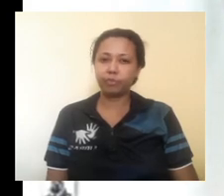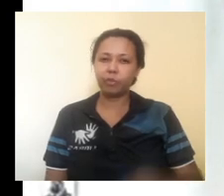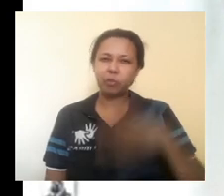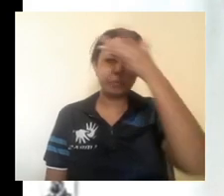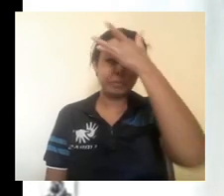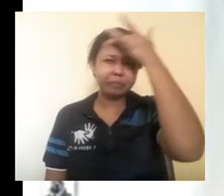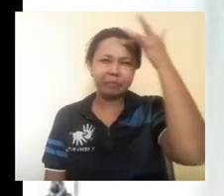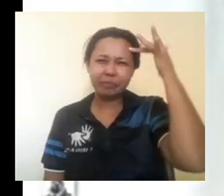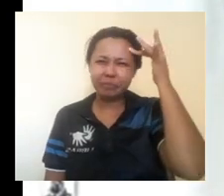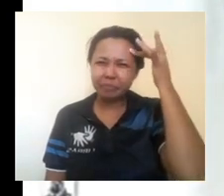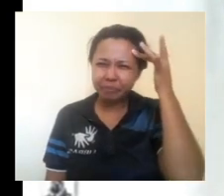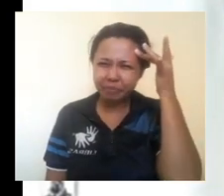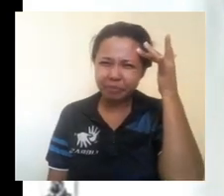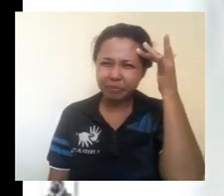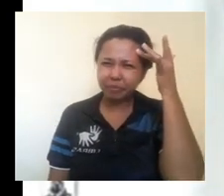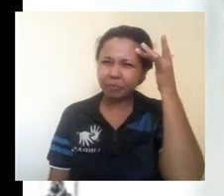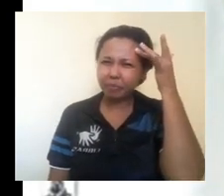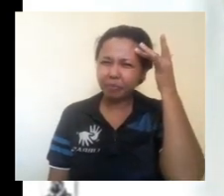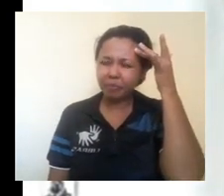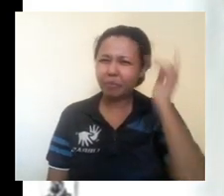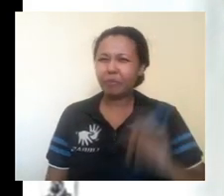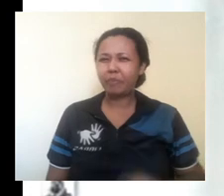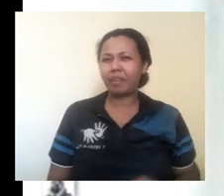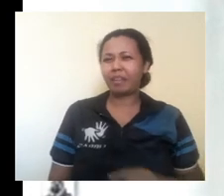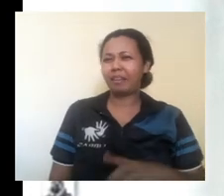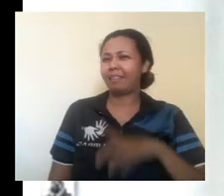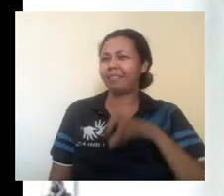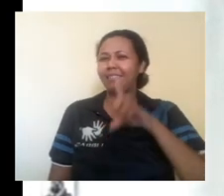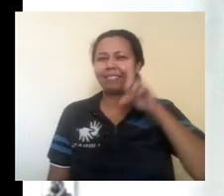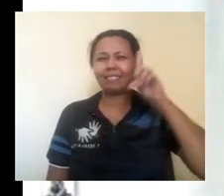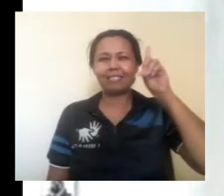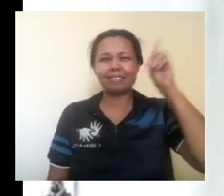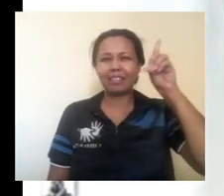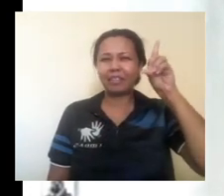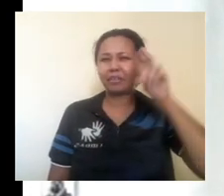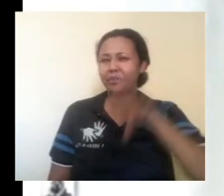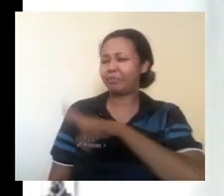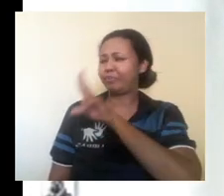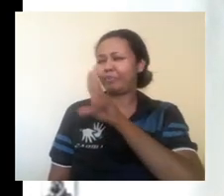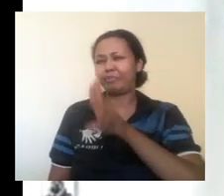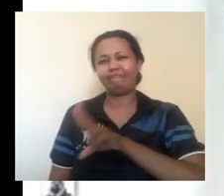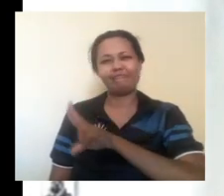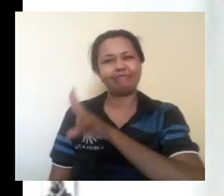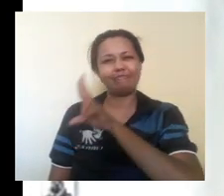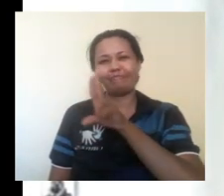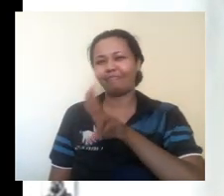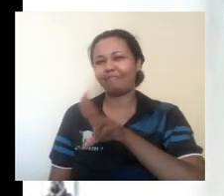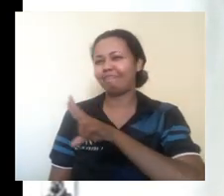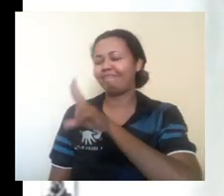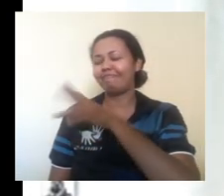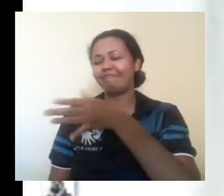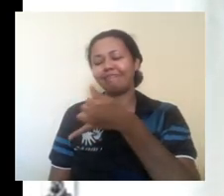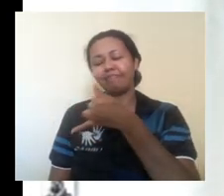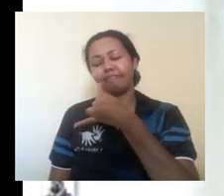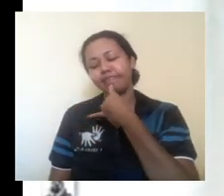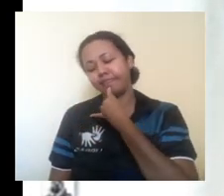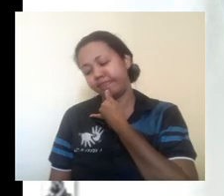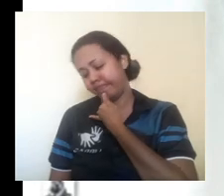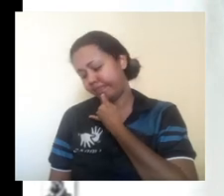de desonra no momento em que a gente está, né, onde a gente tem acesso à palavra, onde a gente sabe o caminho que